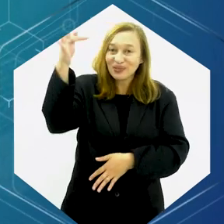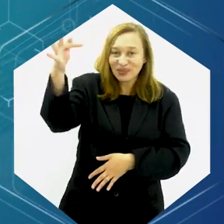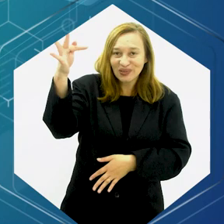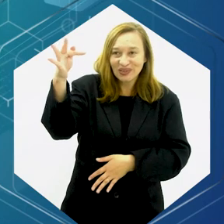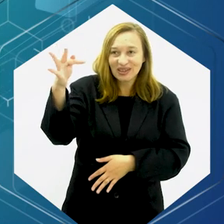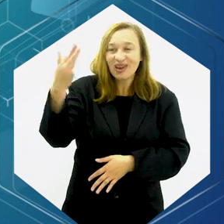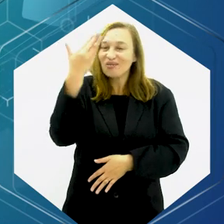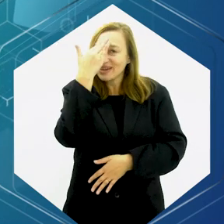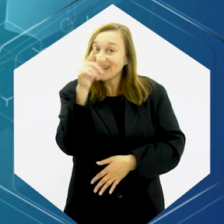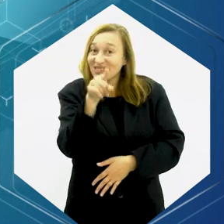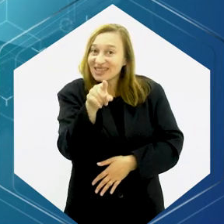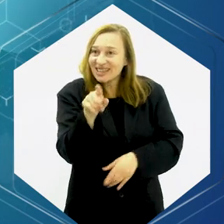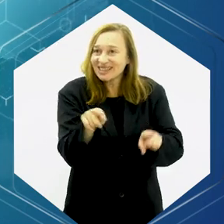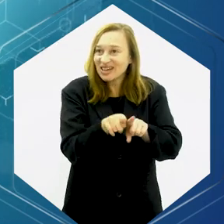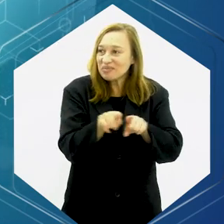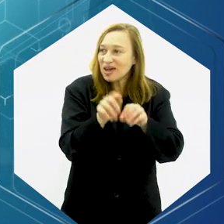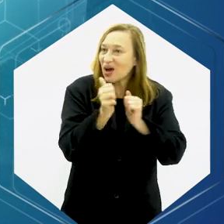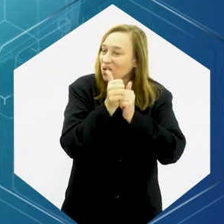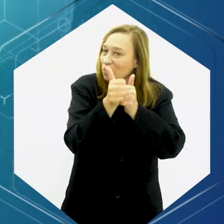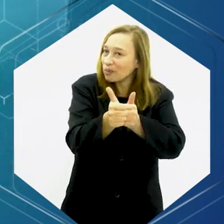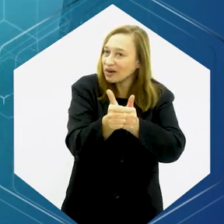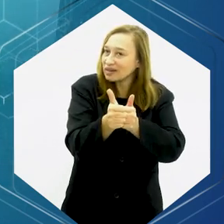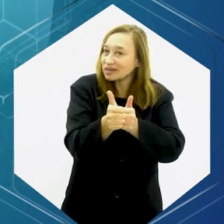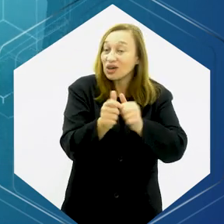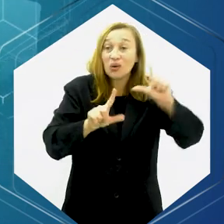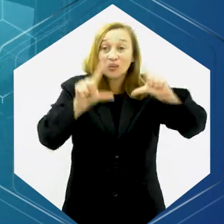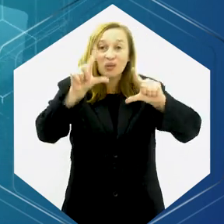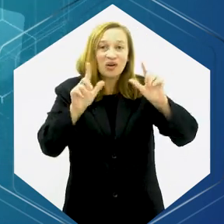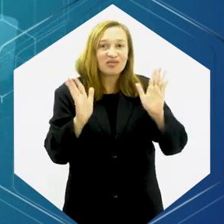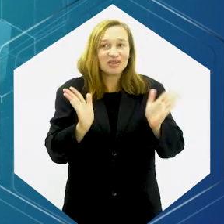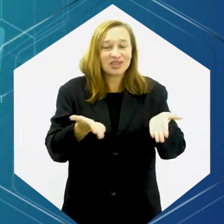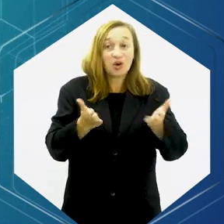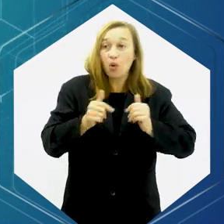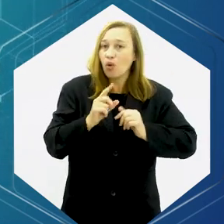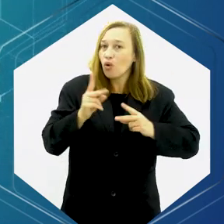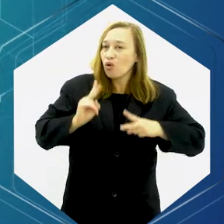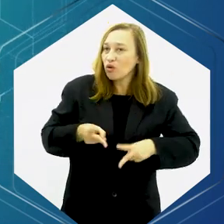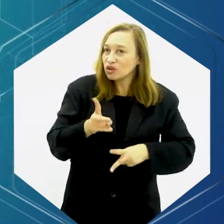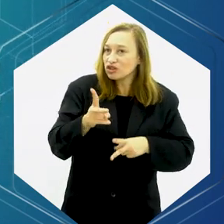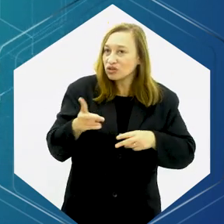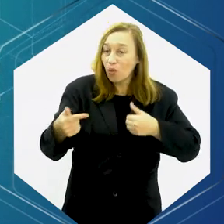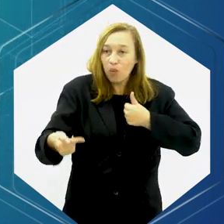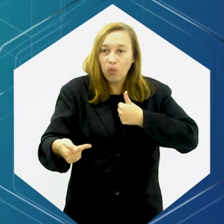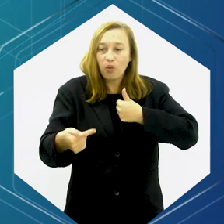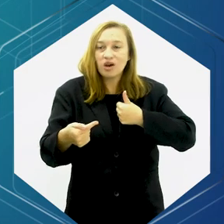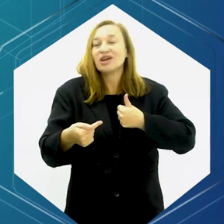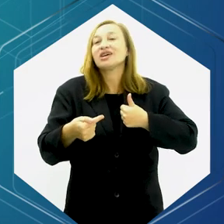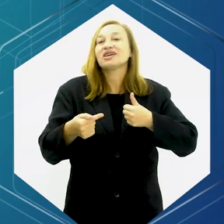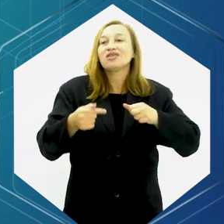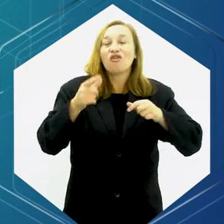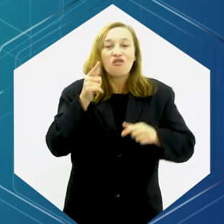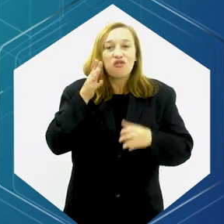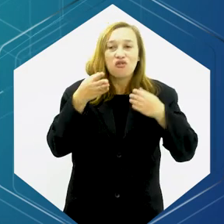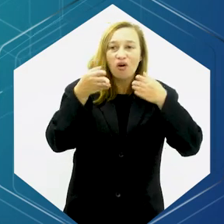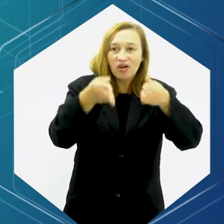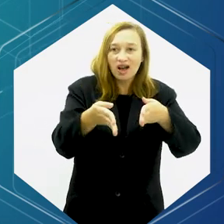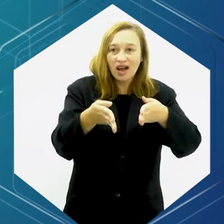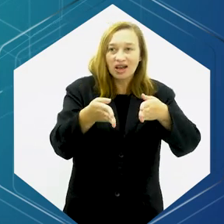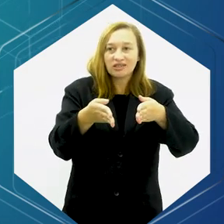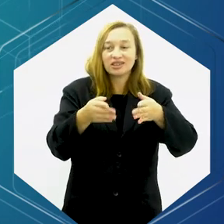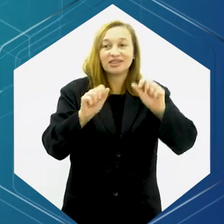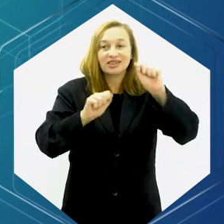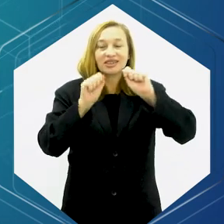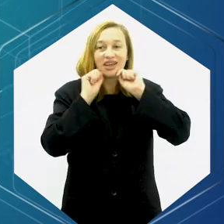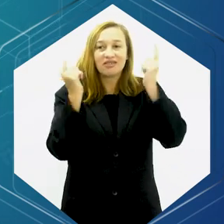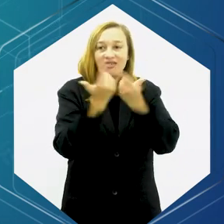desses pequenos que são o nosso futuro Muito Obrigada a você também que acompanhou o nosso programa de hoje continue ligado na programação